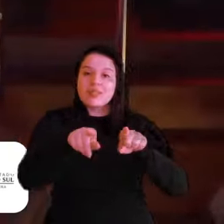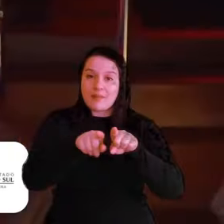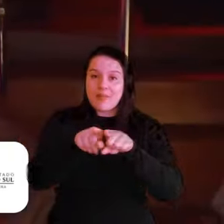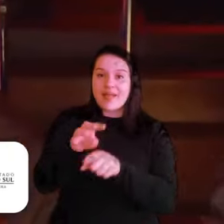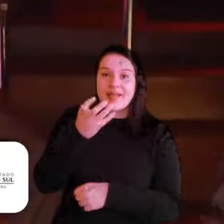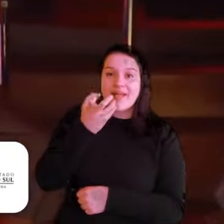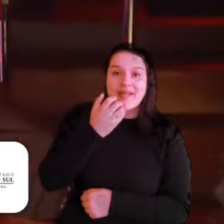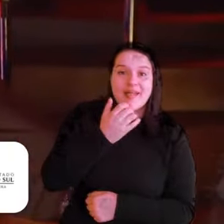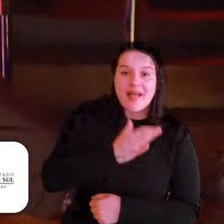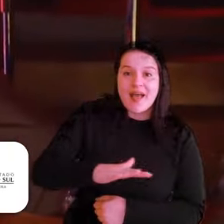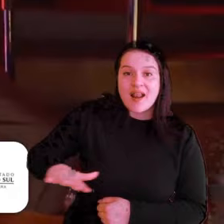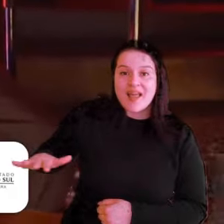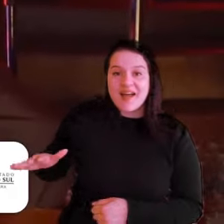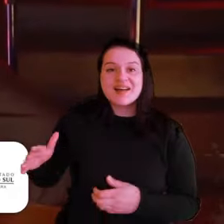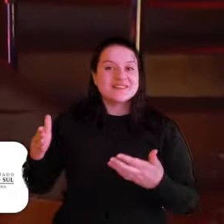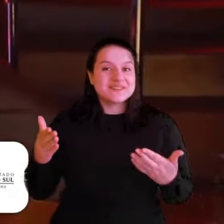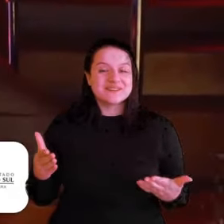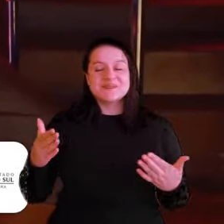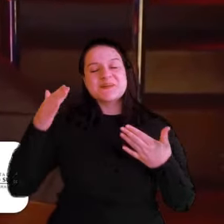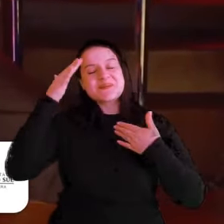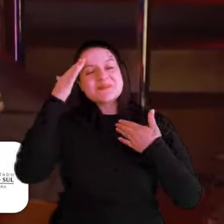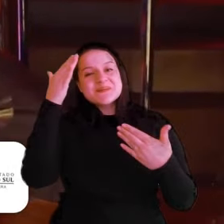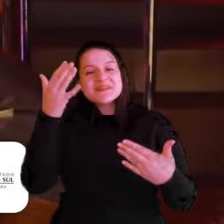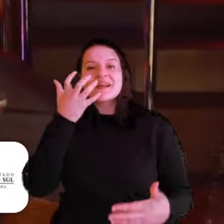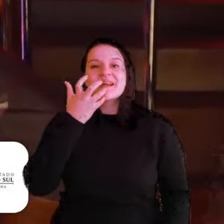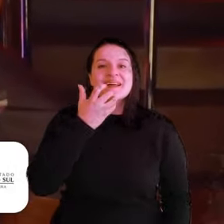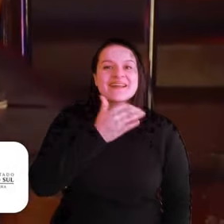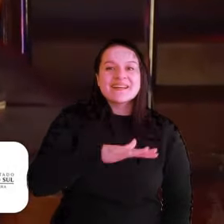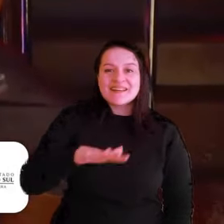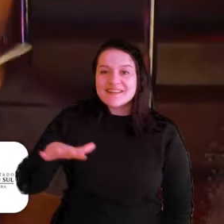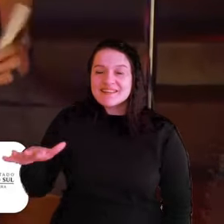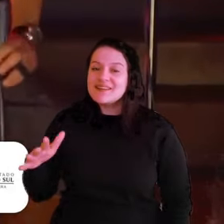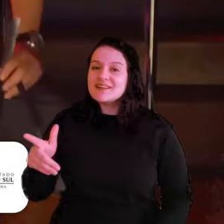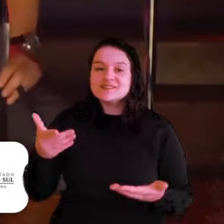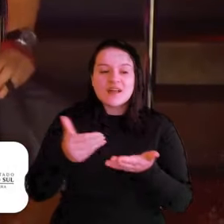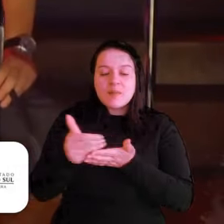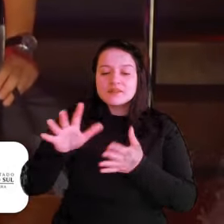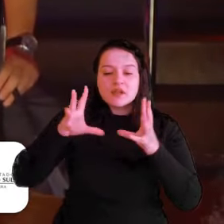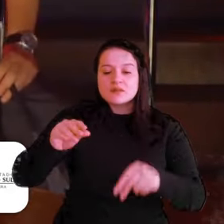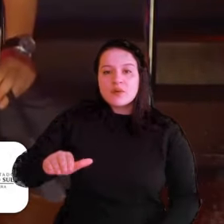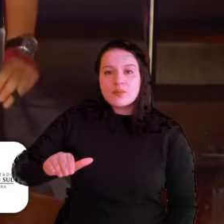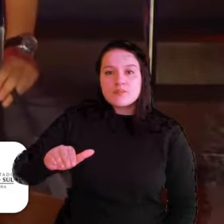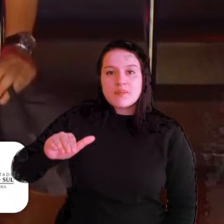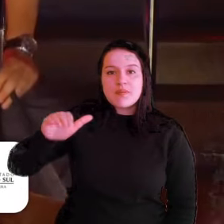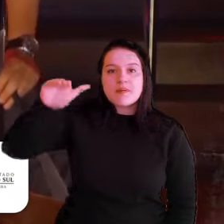gente alcançou também crianças, né? Sim. Muitas crianças. Então a gente agradece a toda a criançada. Eu acho que começa tudo pelas crianças, eu acho. Com certeza, com